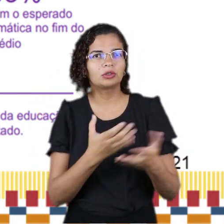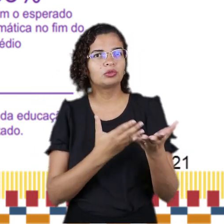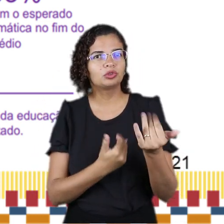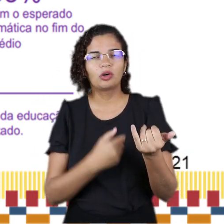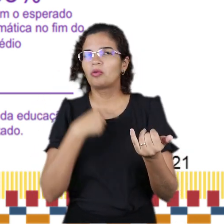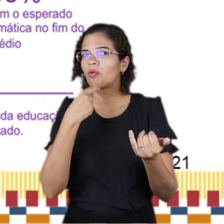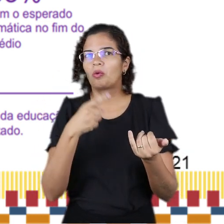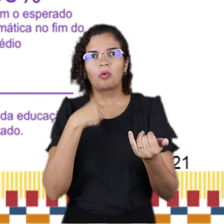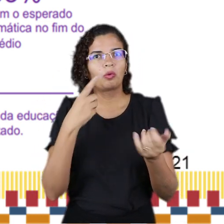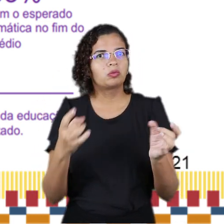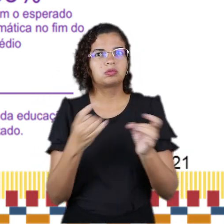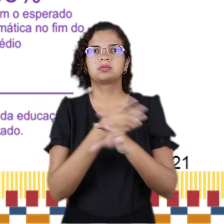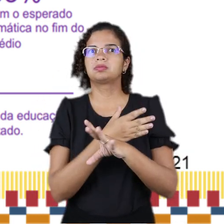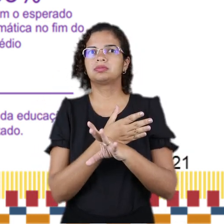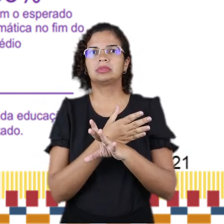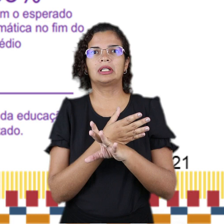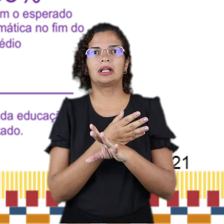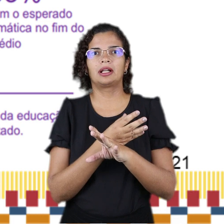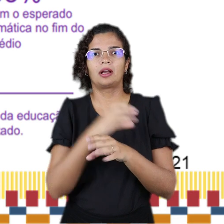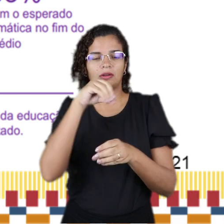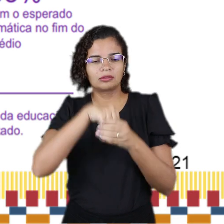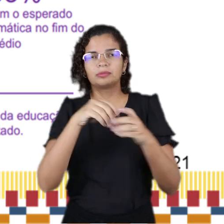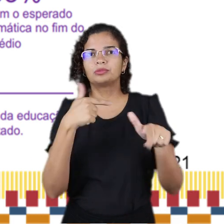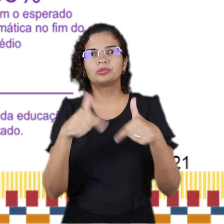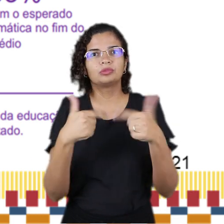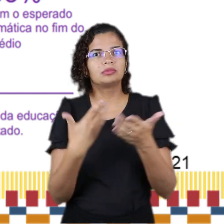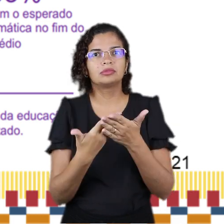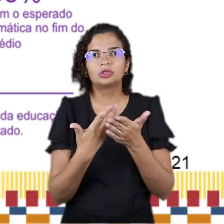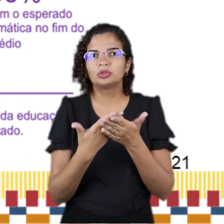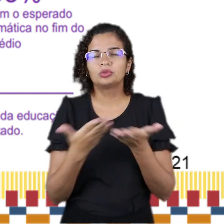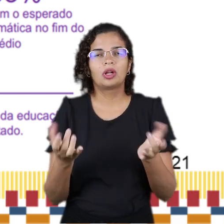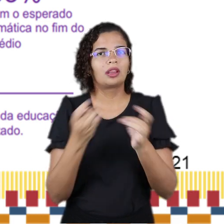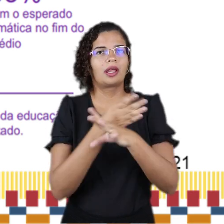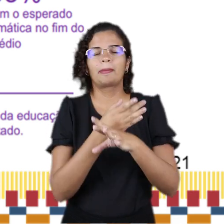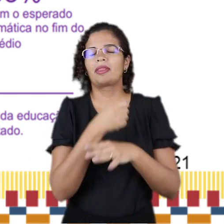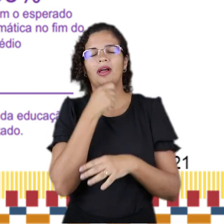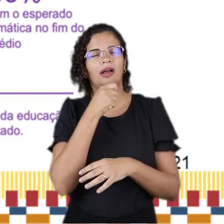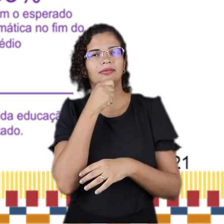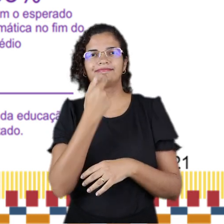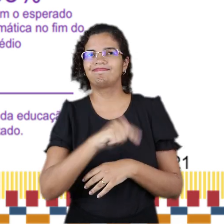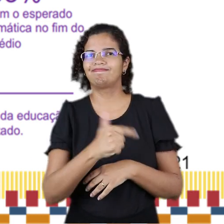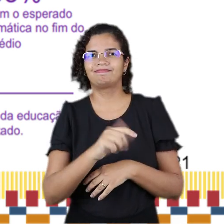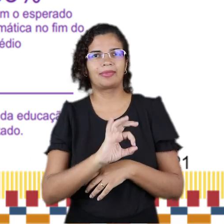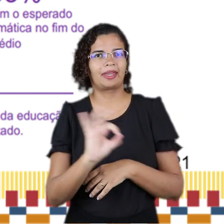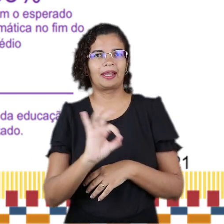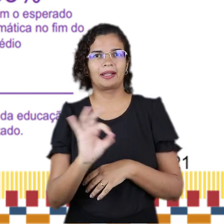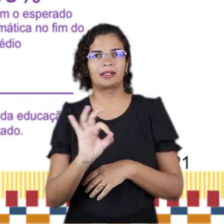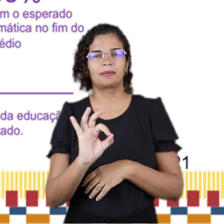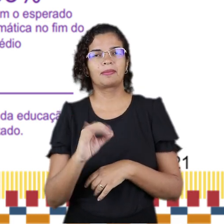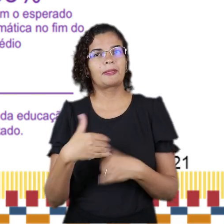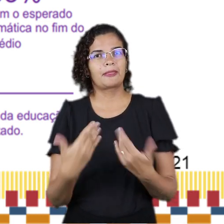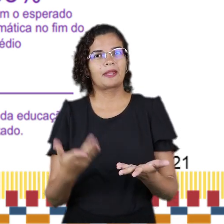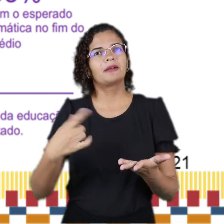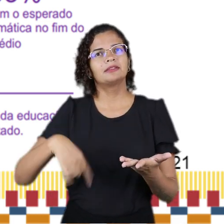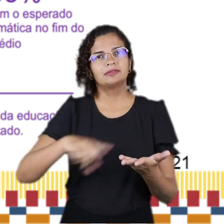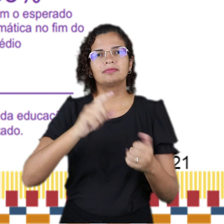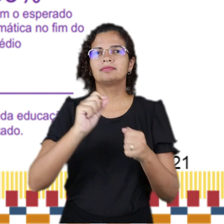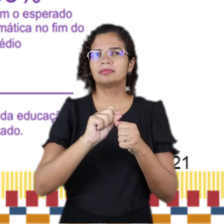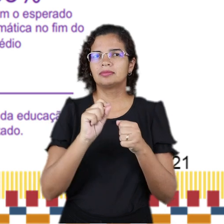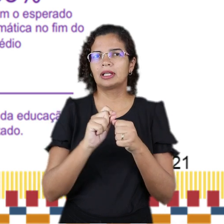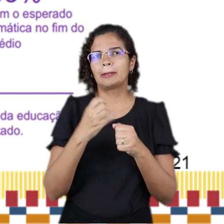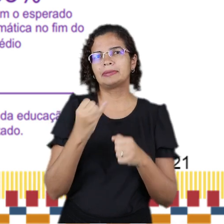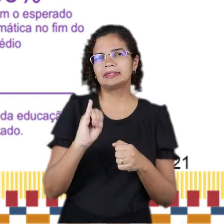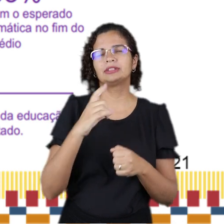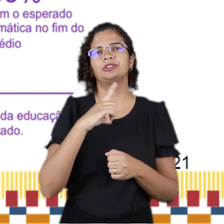essa etapa de ensino, né? Então, o que que nós diríamos? Que ainda assim, né? Que a gente tivesse a